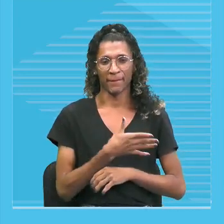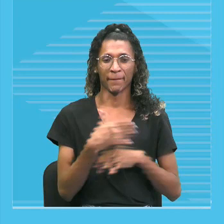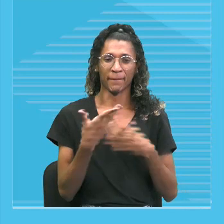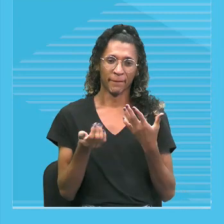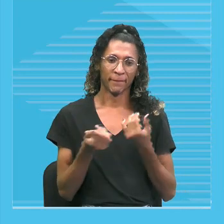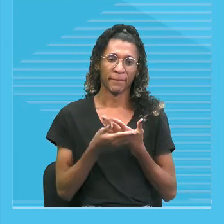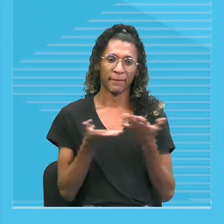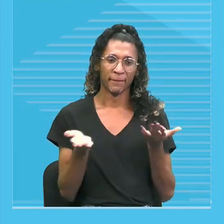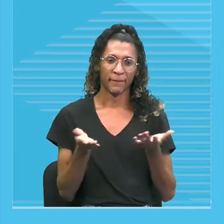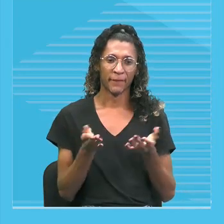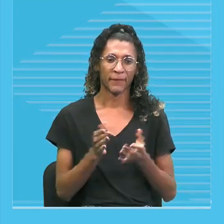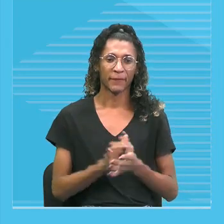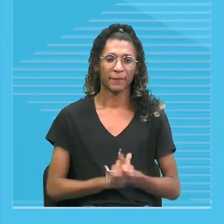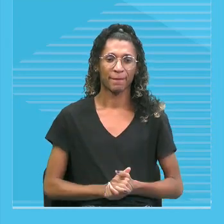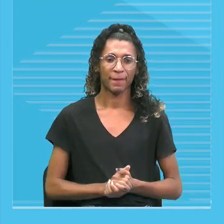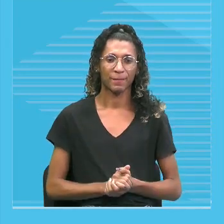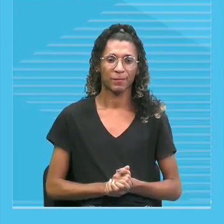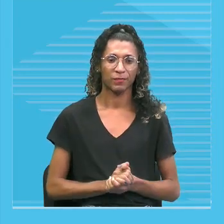vocês né